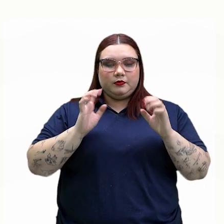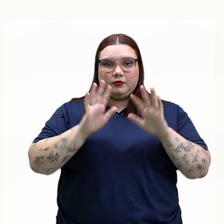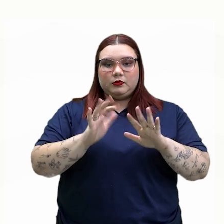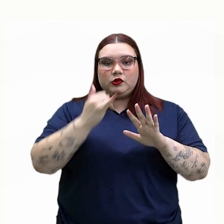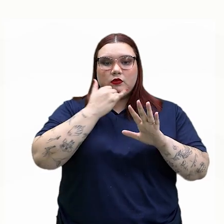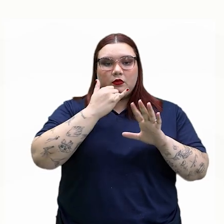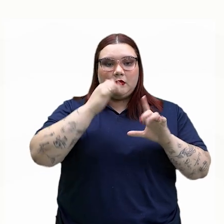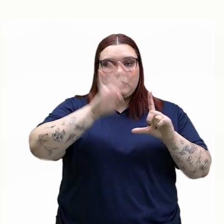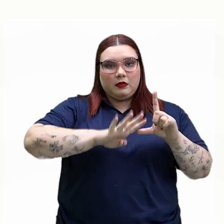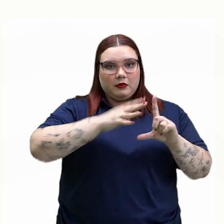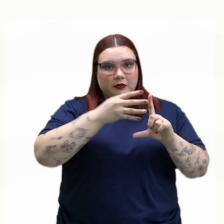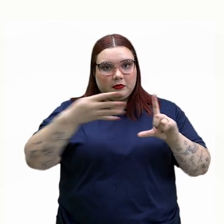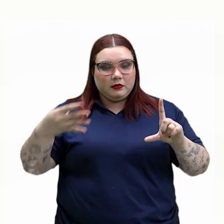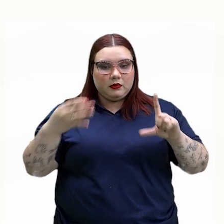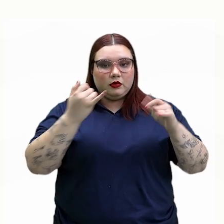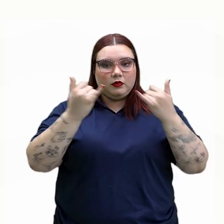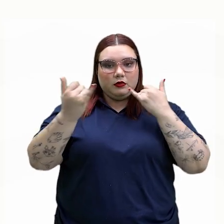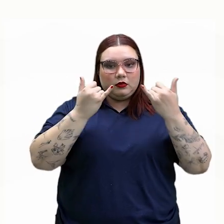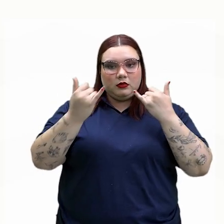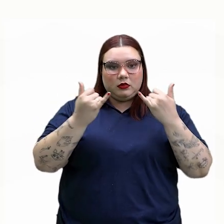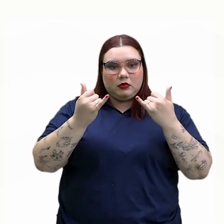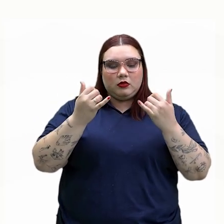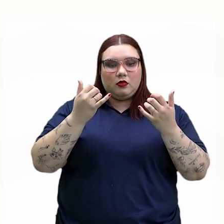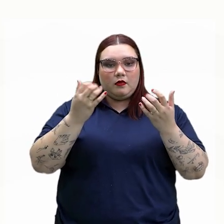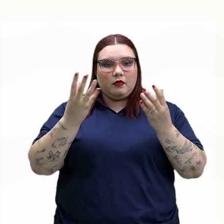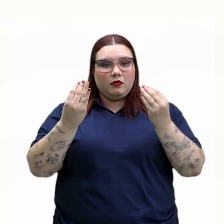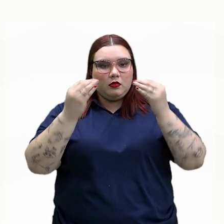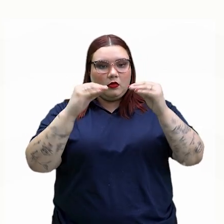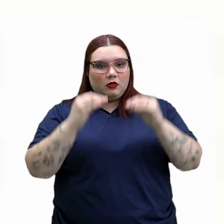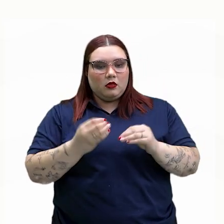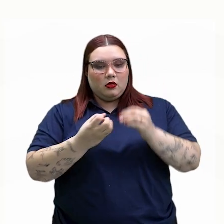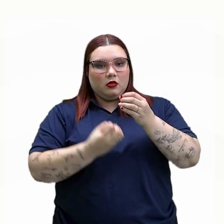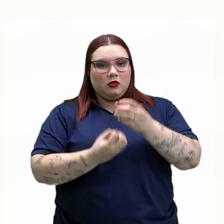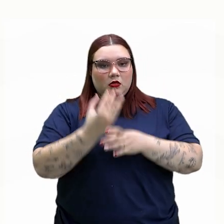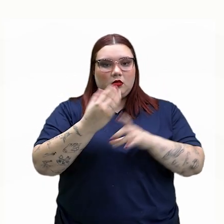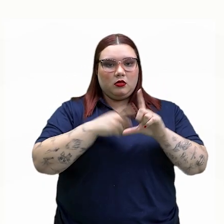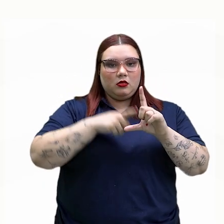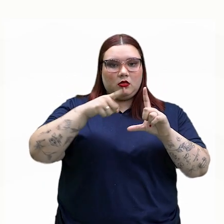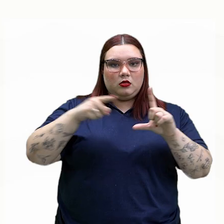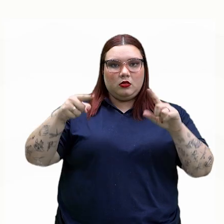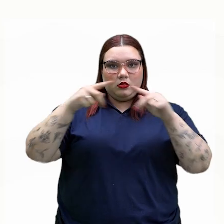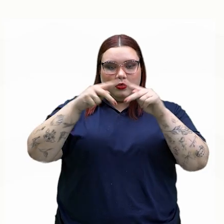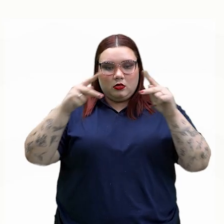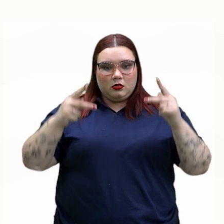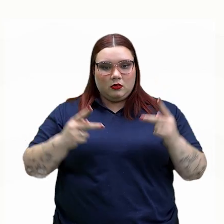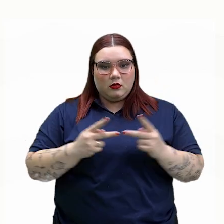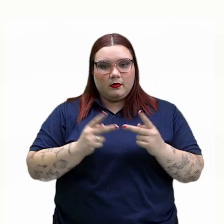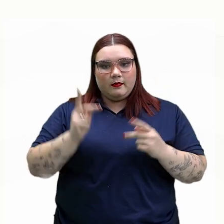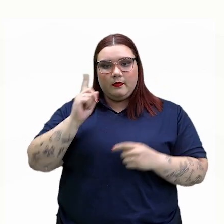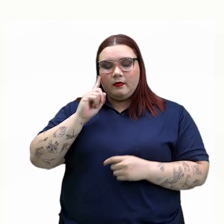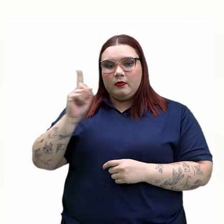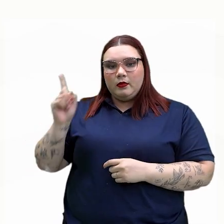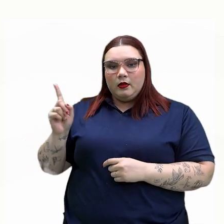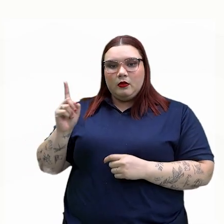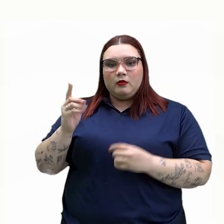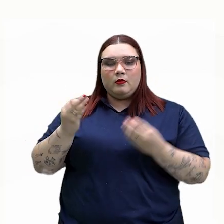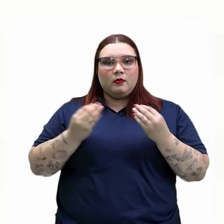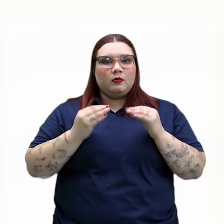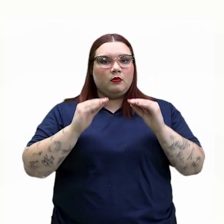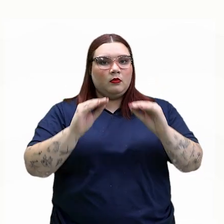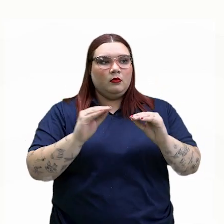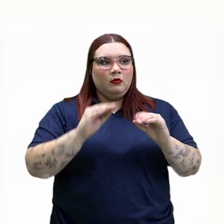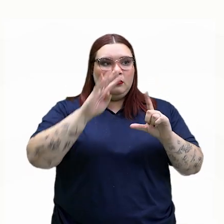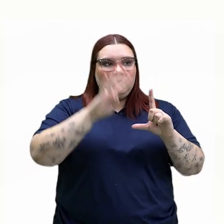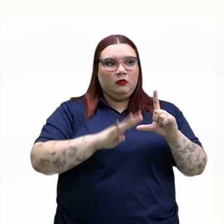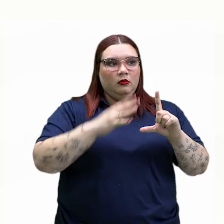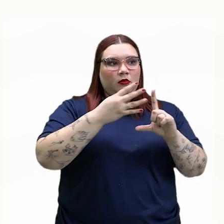dados. Com base nos lançamentos de dados, construa o gráfico de setores. Então, o que foi que ele deu? Ele deu